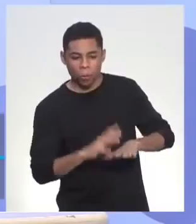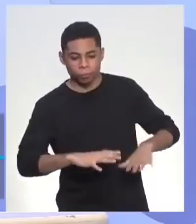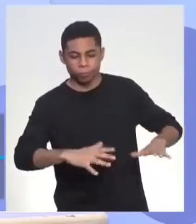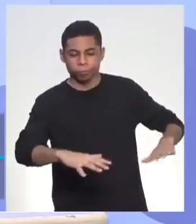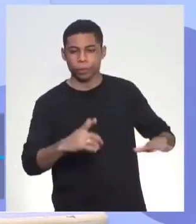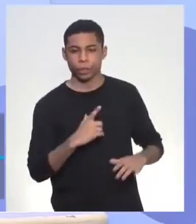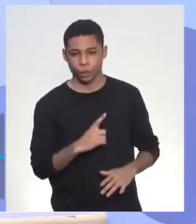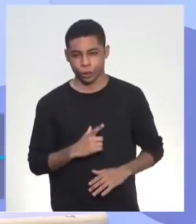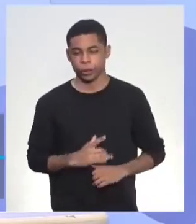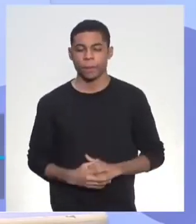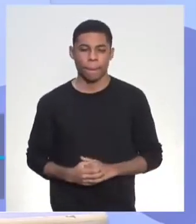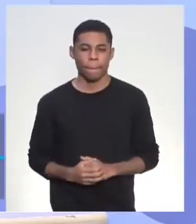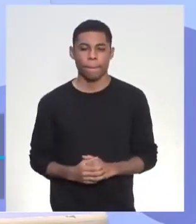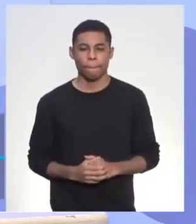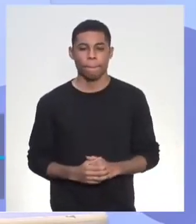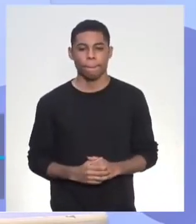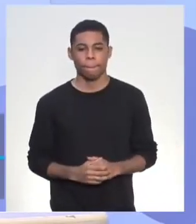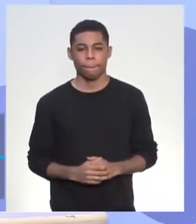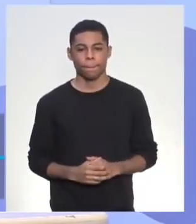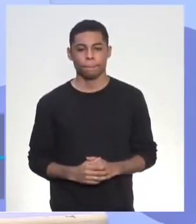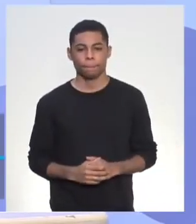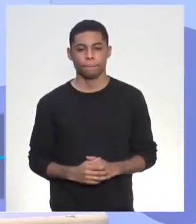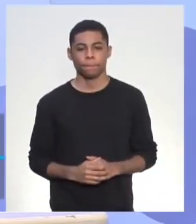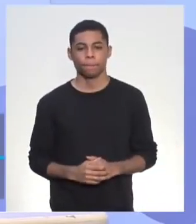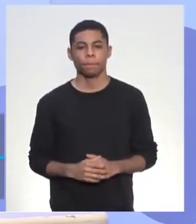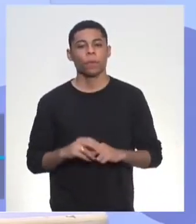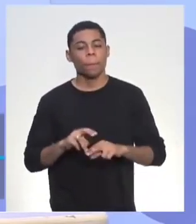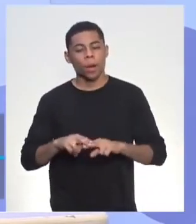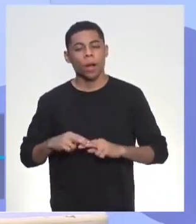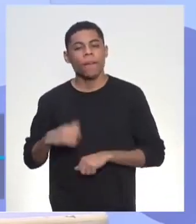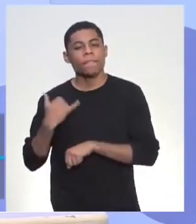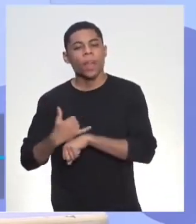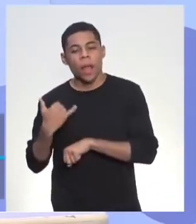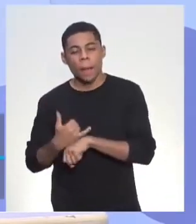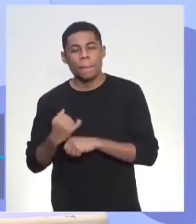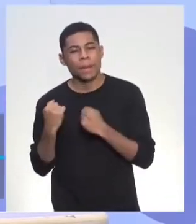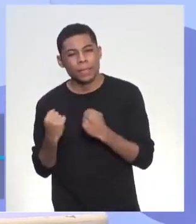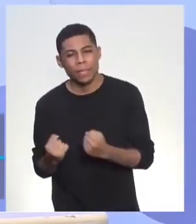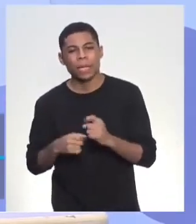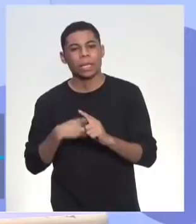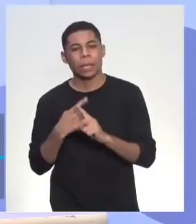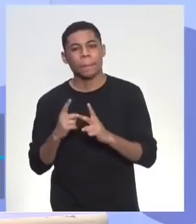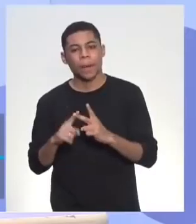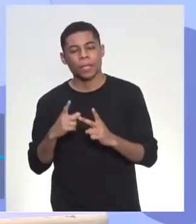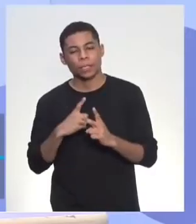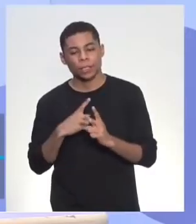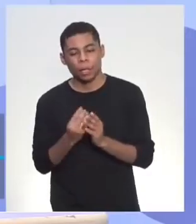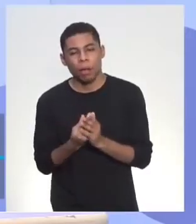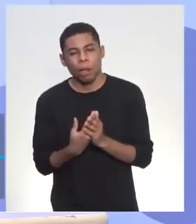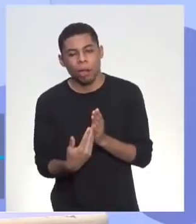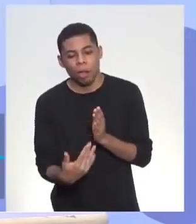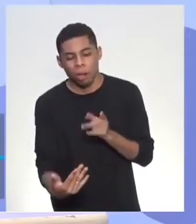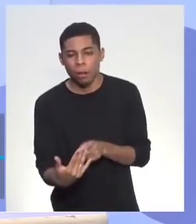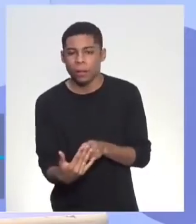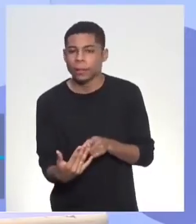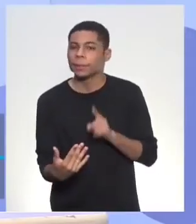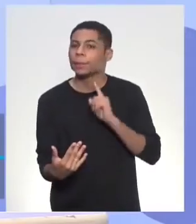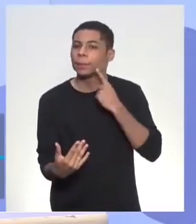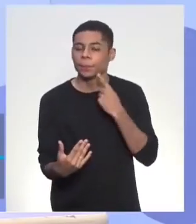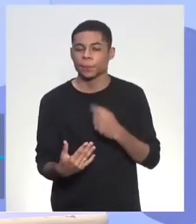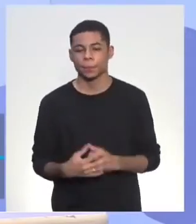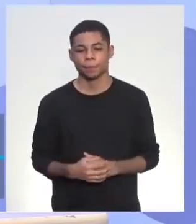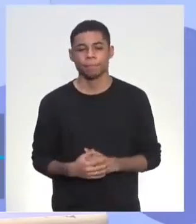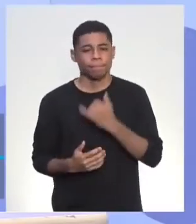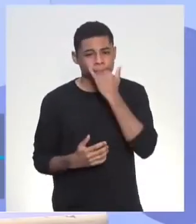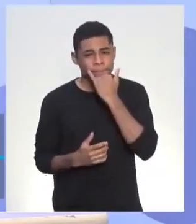contribuições hídricas feitas por metais pesados e orgânicos. Obrigado, e desculpa aí de ter perdido parte